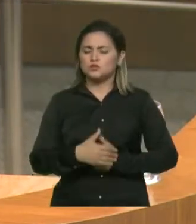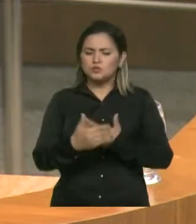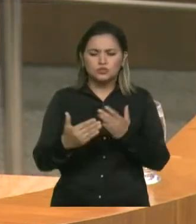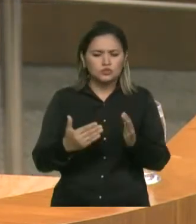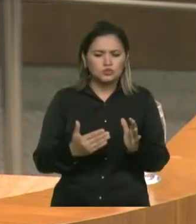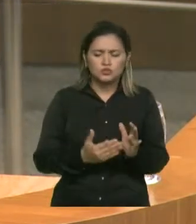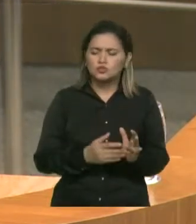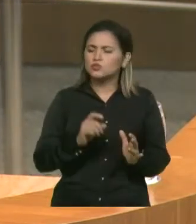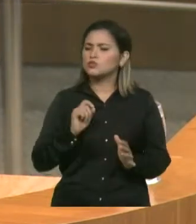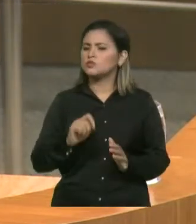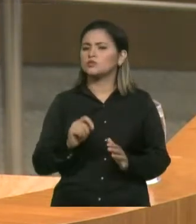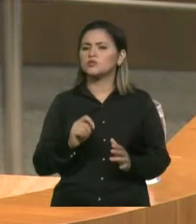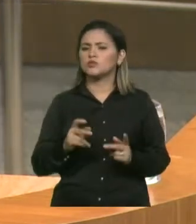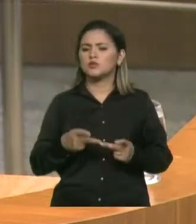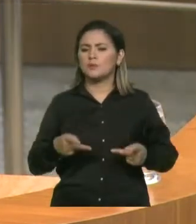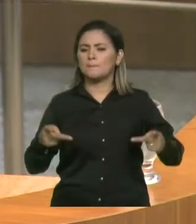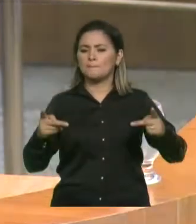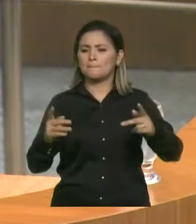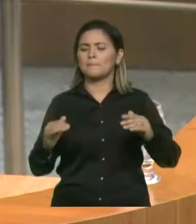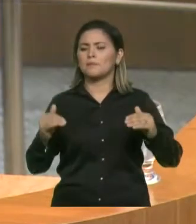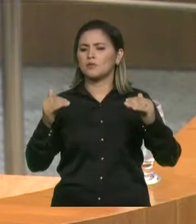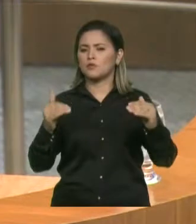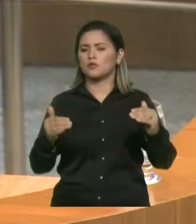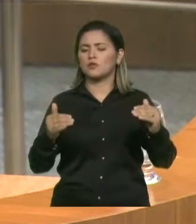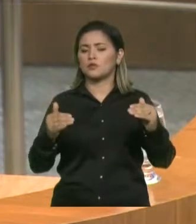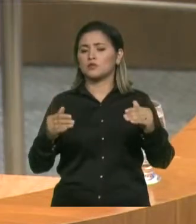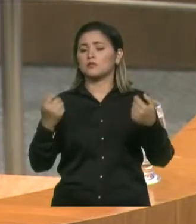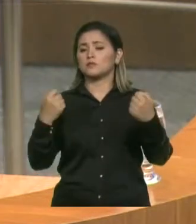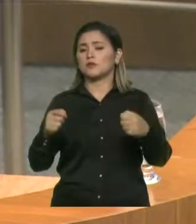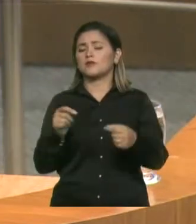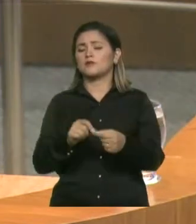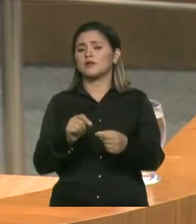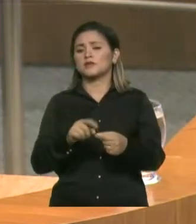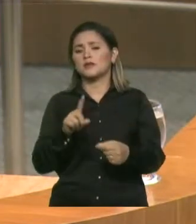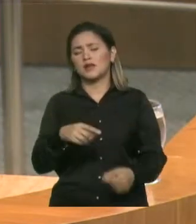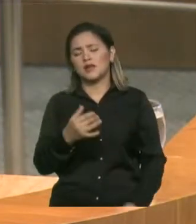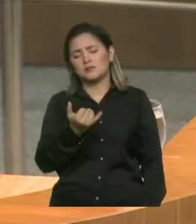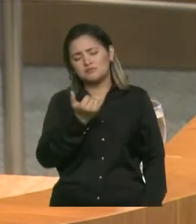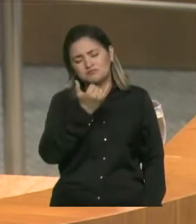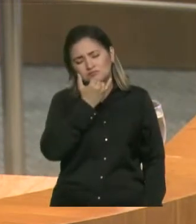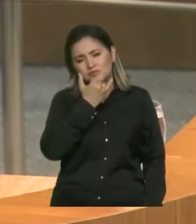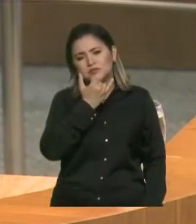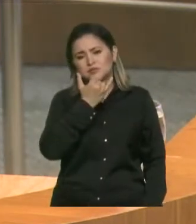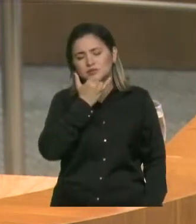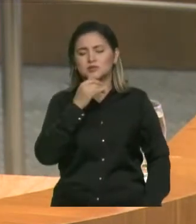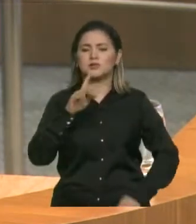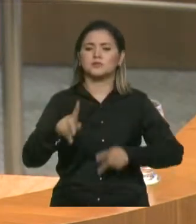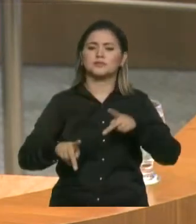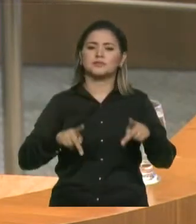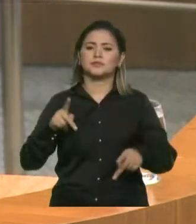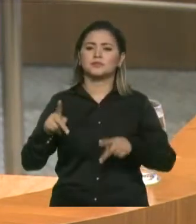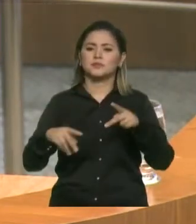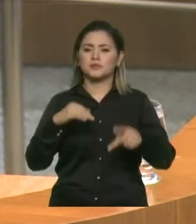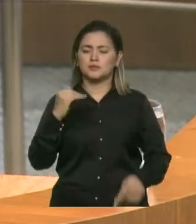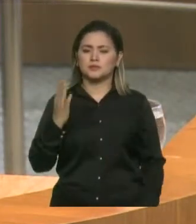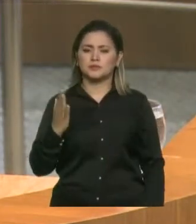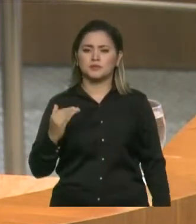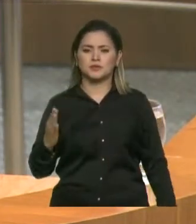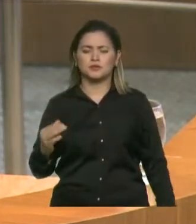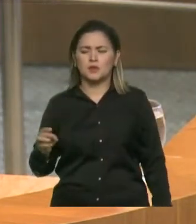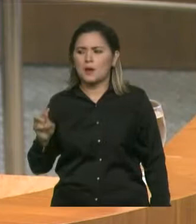Jato realmente deveriam fazer é pedir desculpas ao povo brasileiro, aos milhões